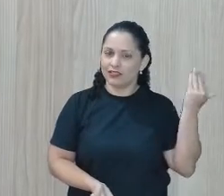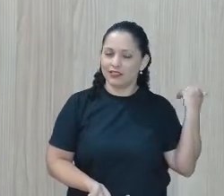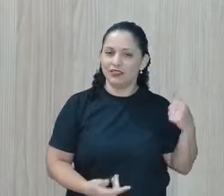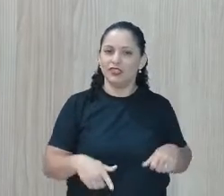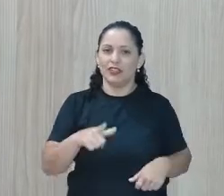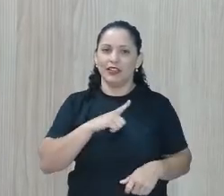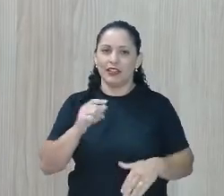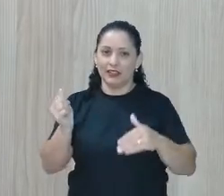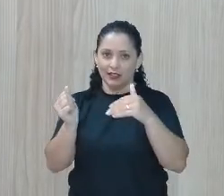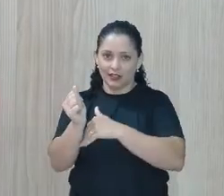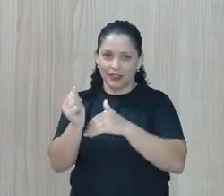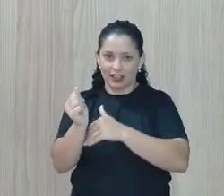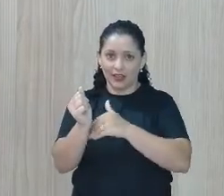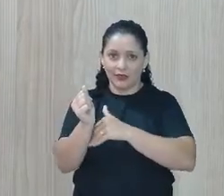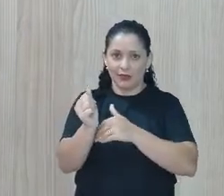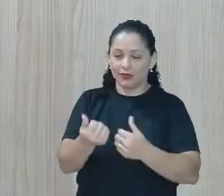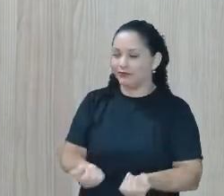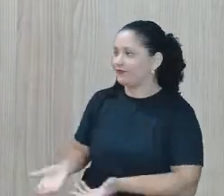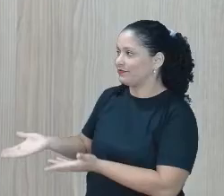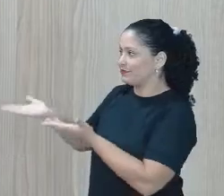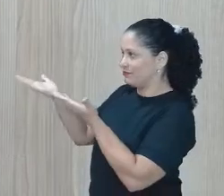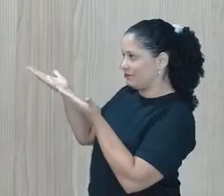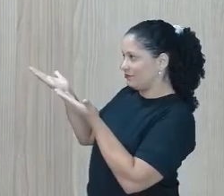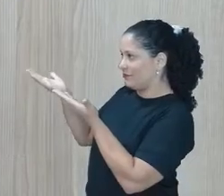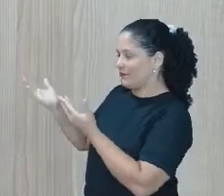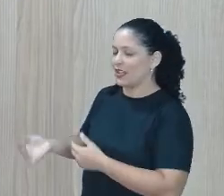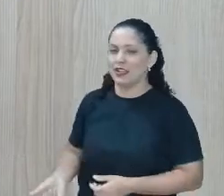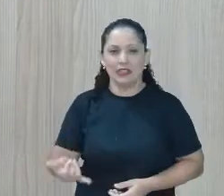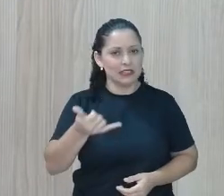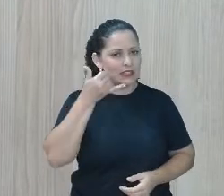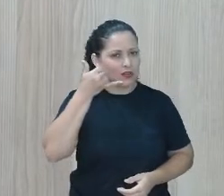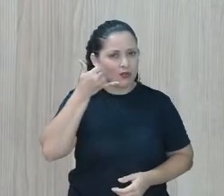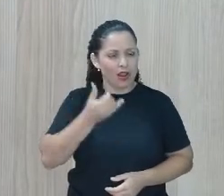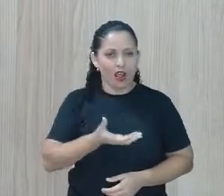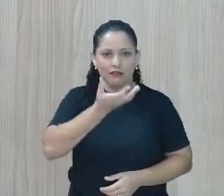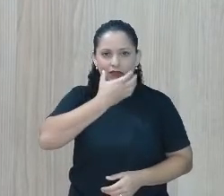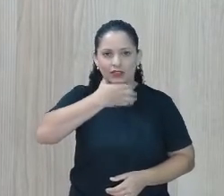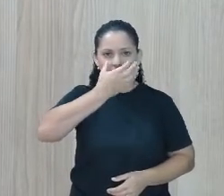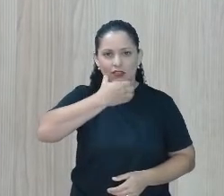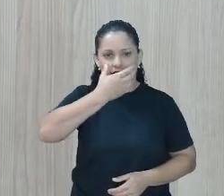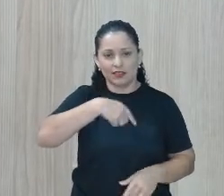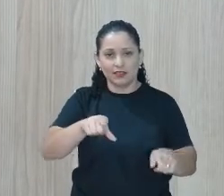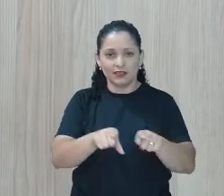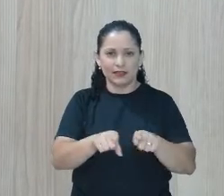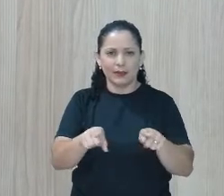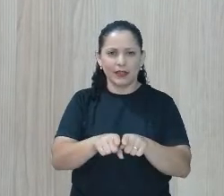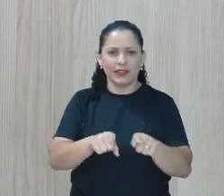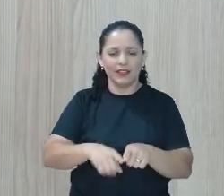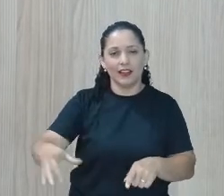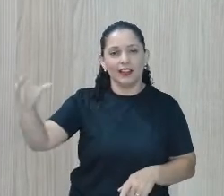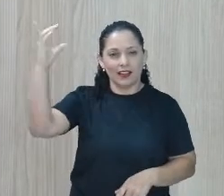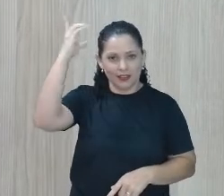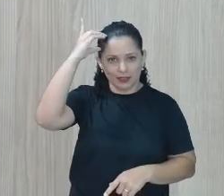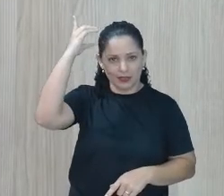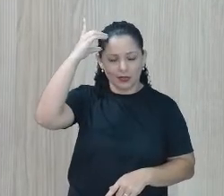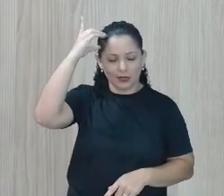QR Code agora na tela, tá? Tanto para iOS quanto para... qual é o